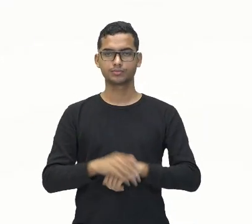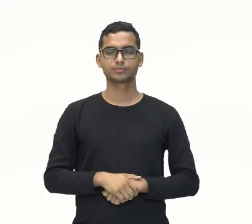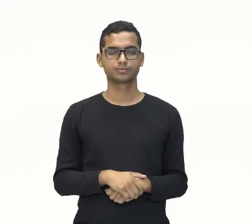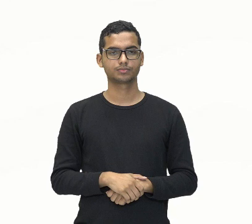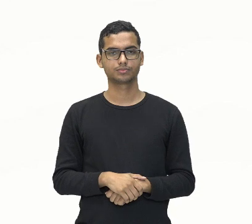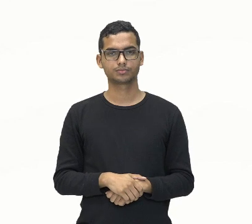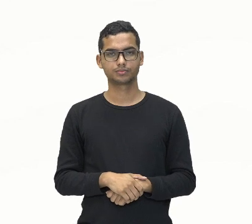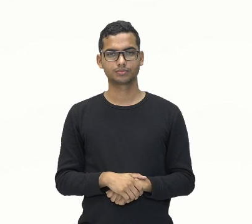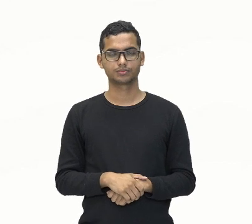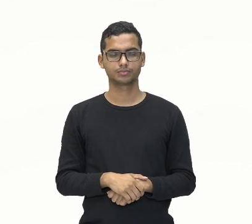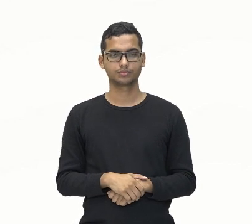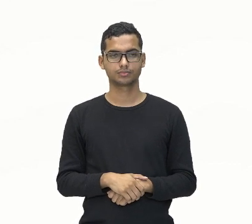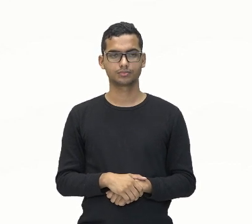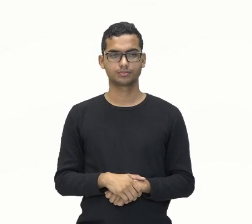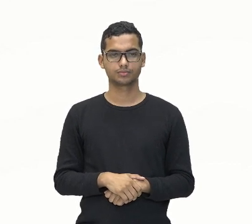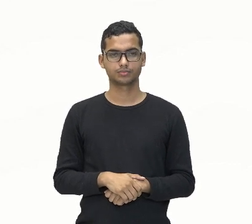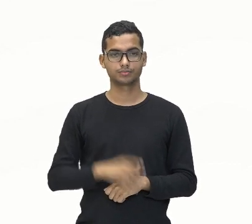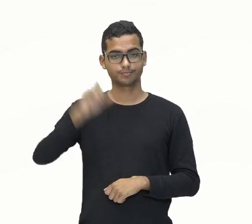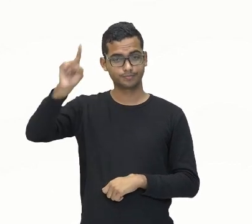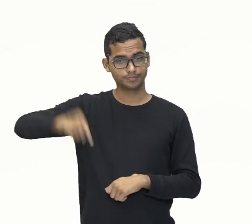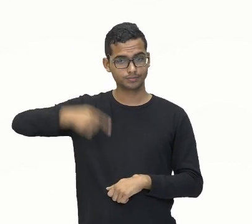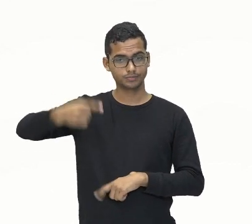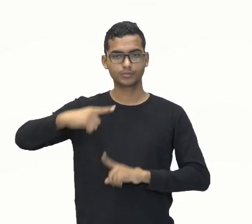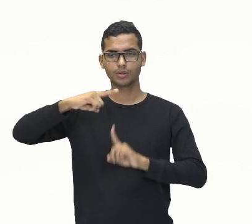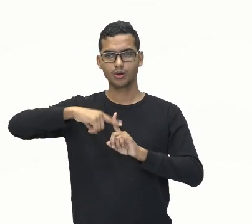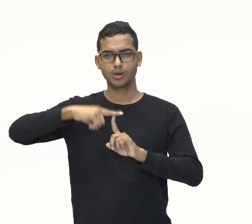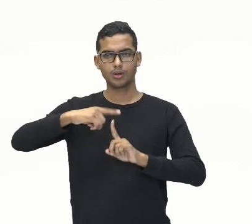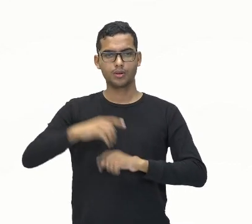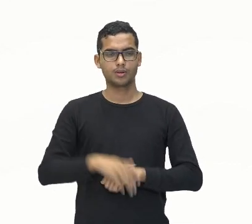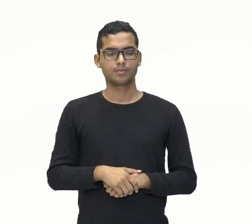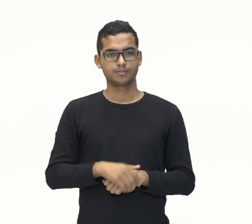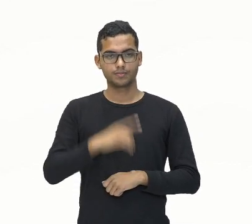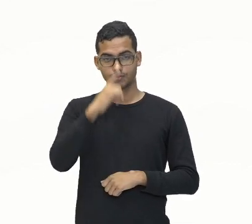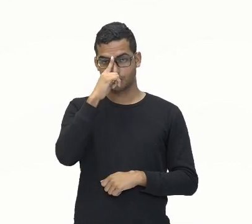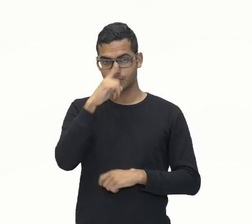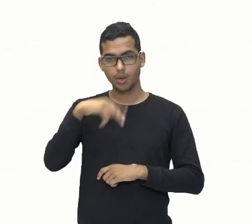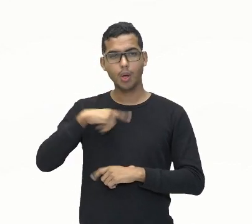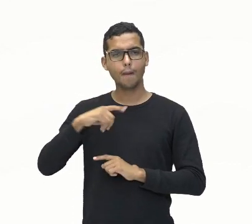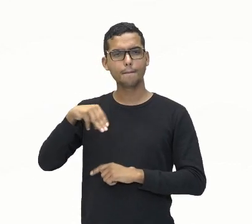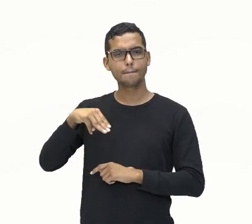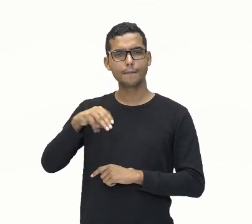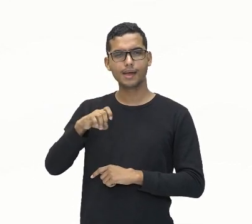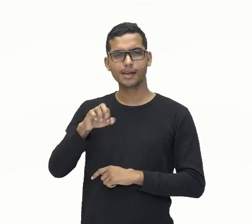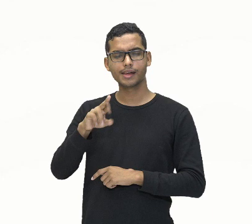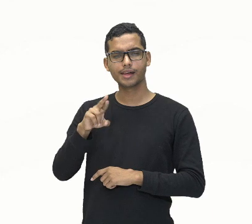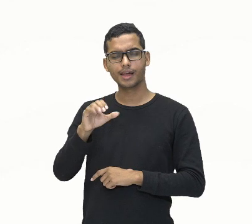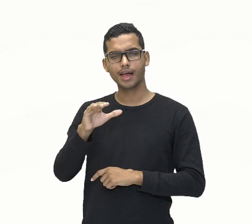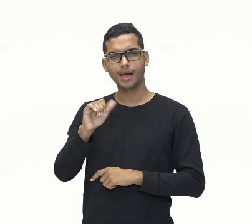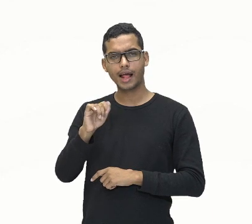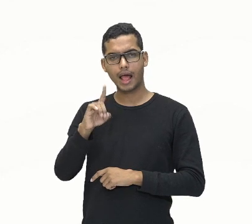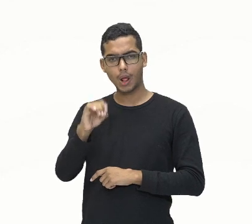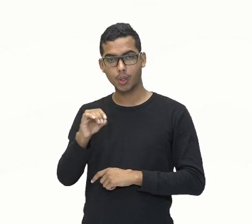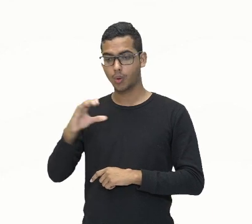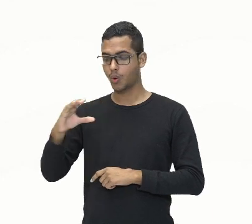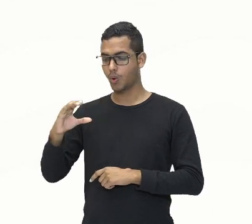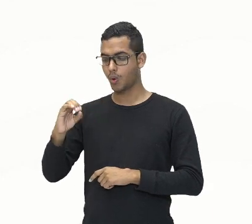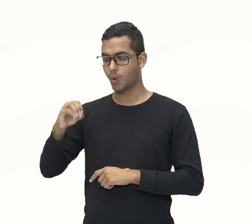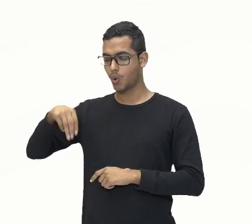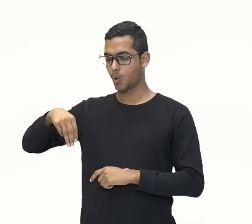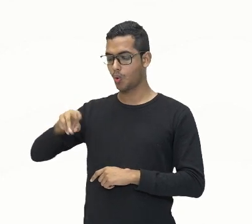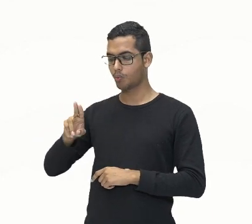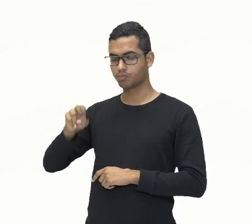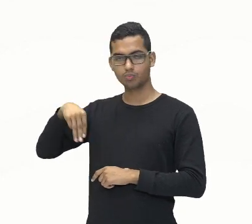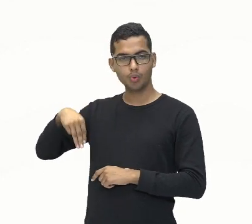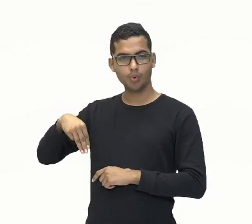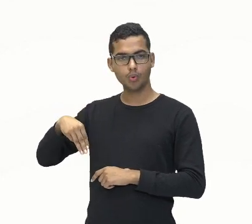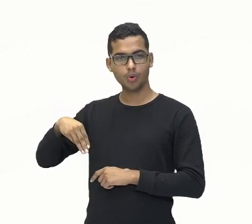aqui no próximo tipo, mercado comum. O mercado comum é um tipo de bloco econômico